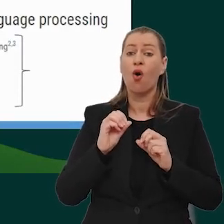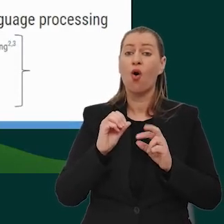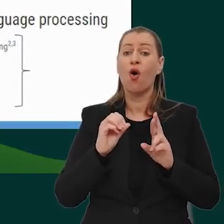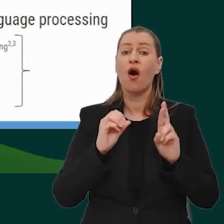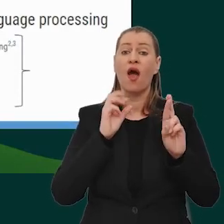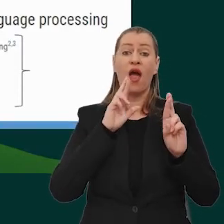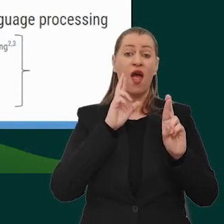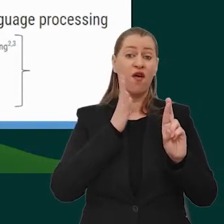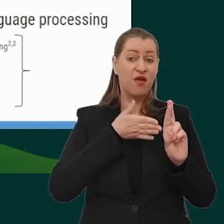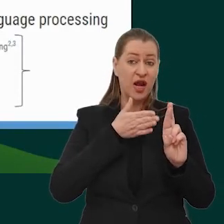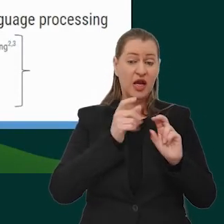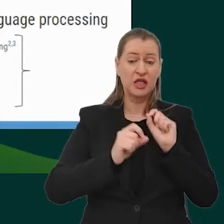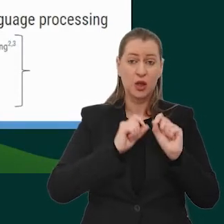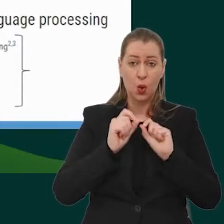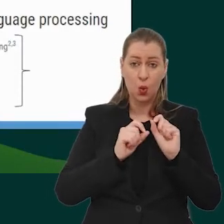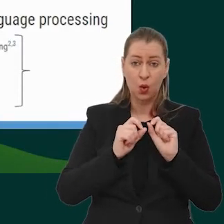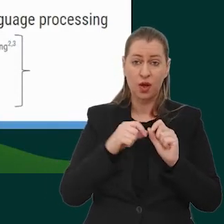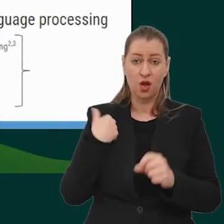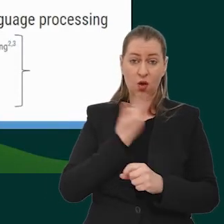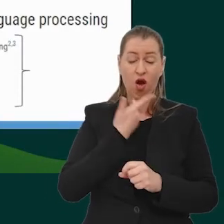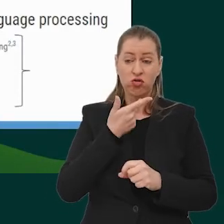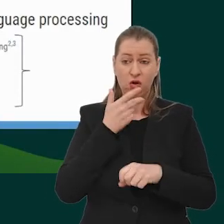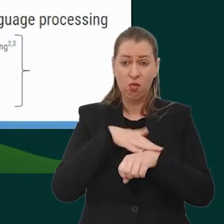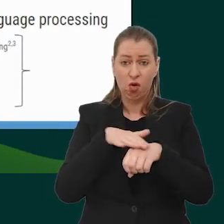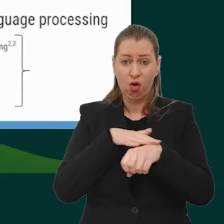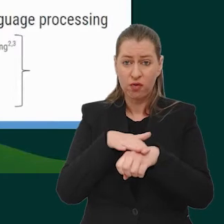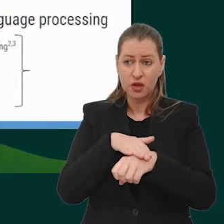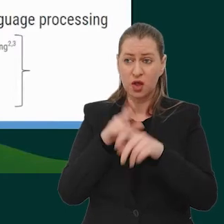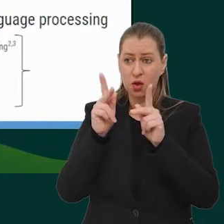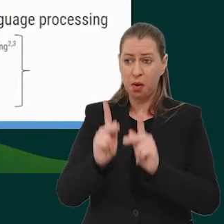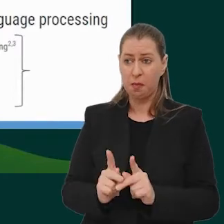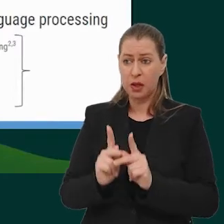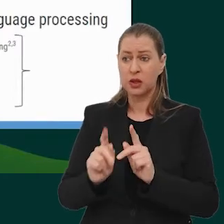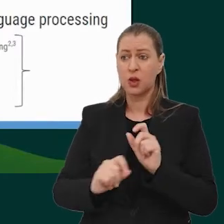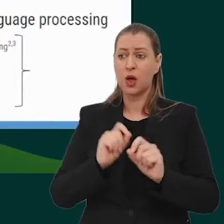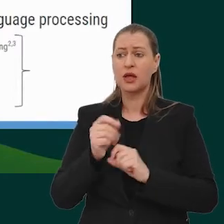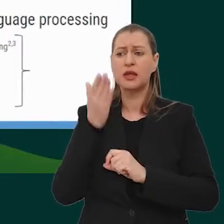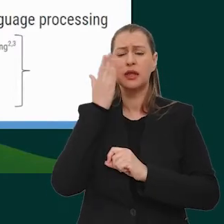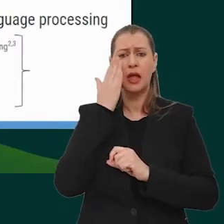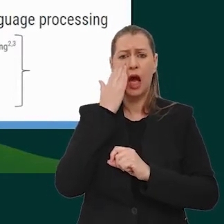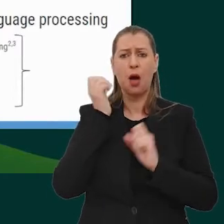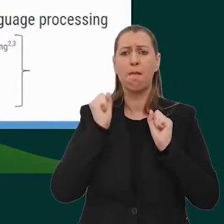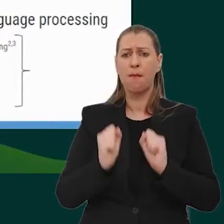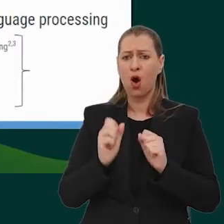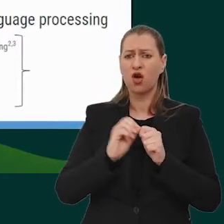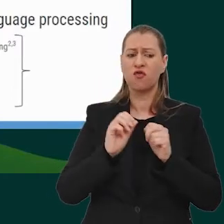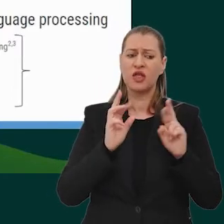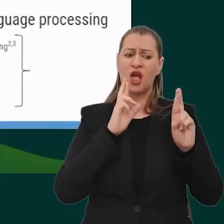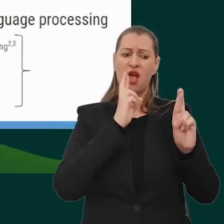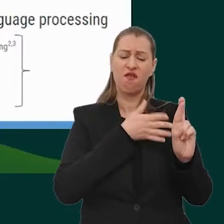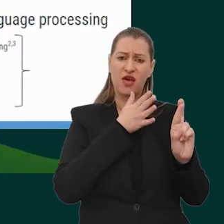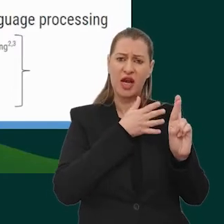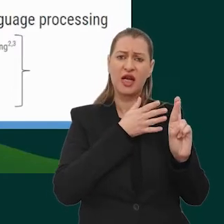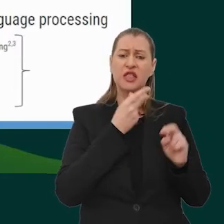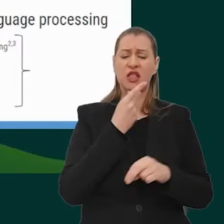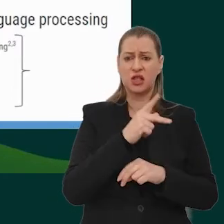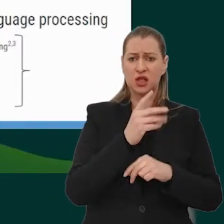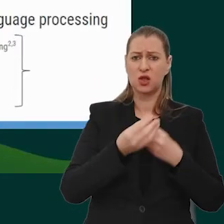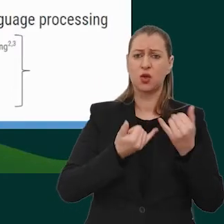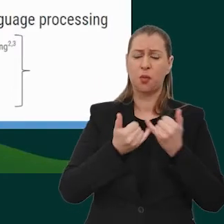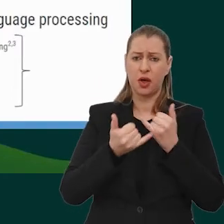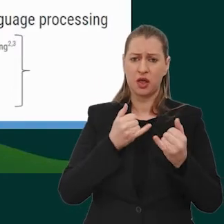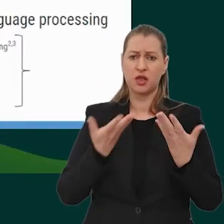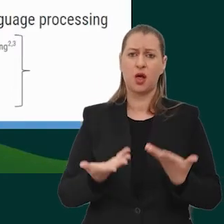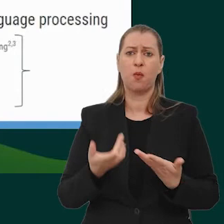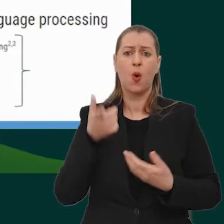humano entende. Que é quando a gente está falando com alguém, a gente sabe que a gente pode fazer referências àquilo, né? A gente